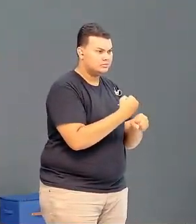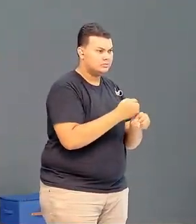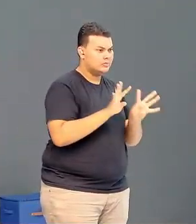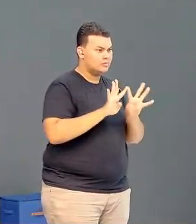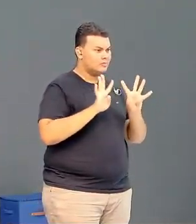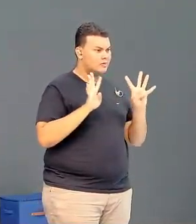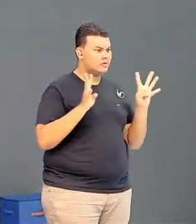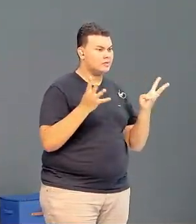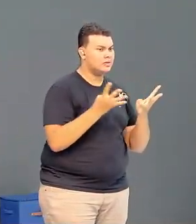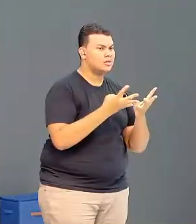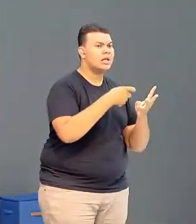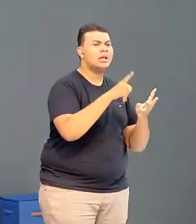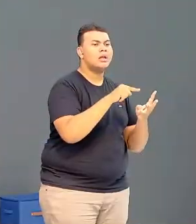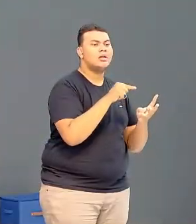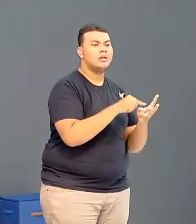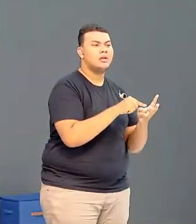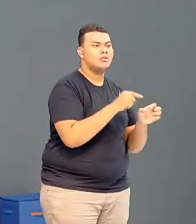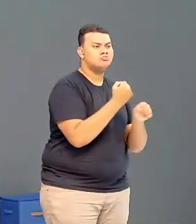nosso inimigo.